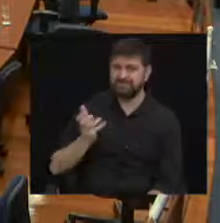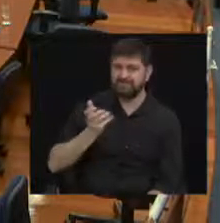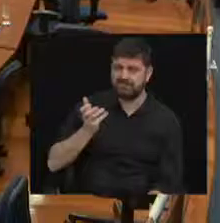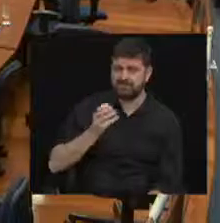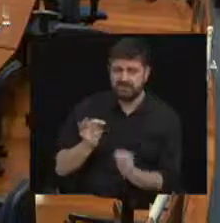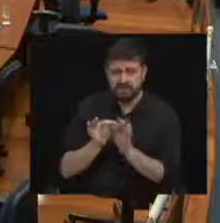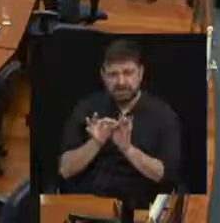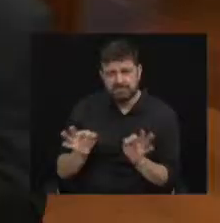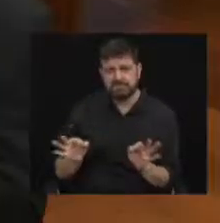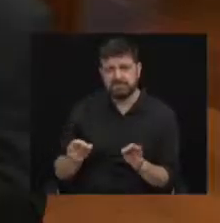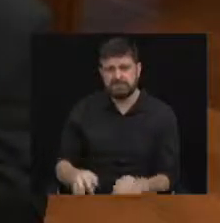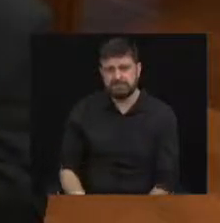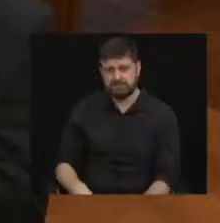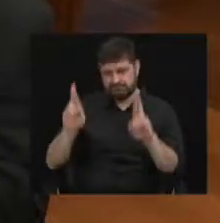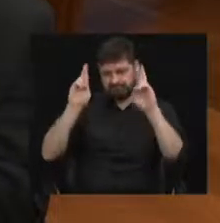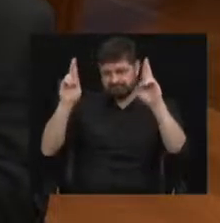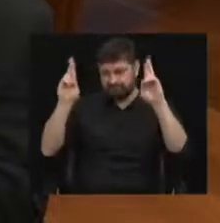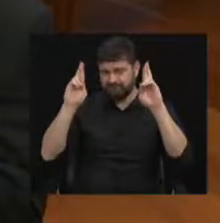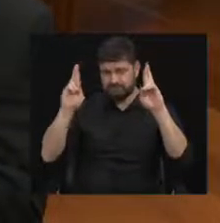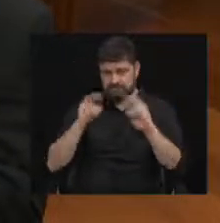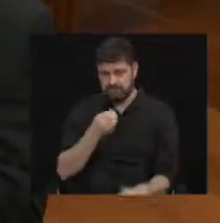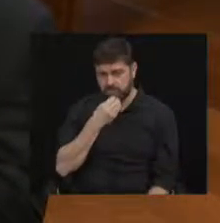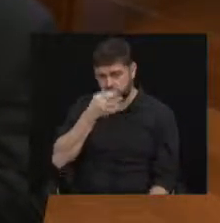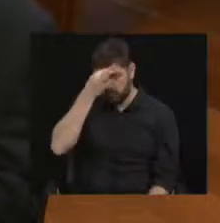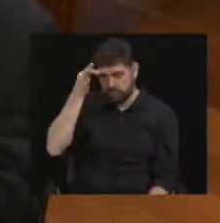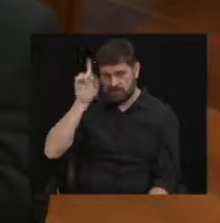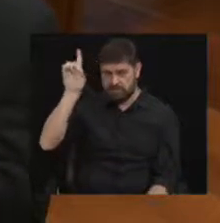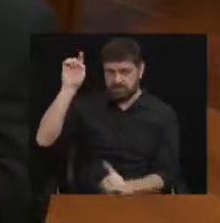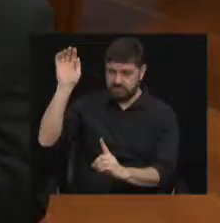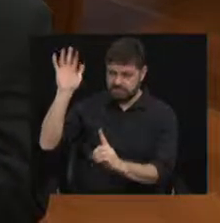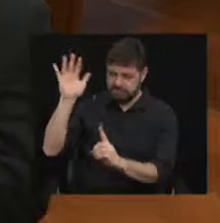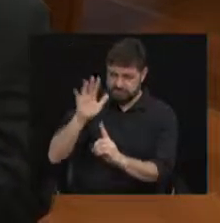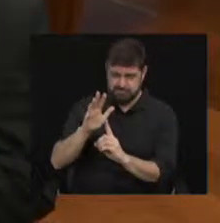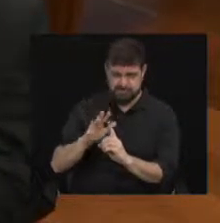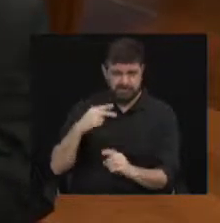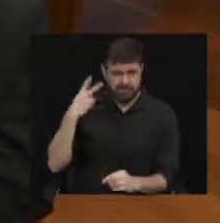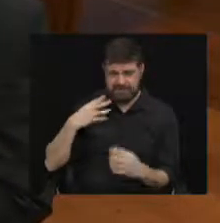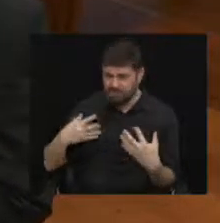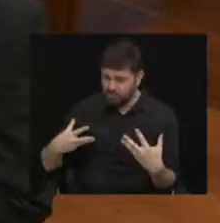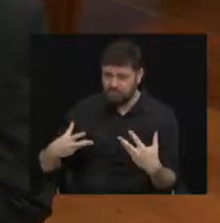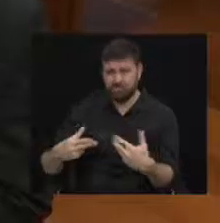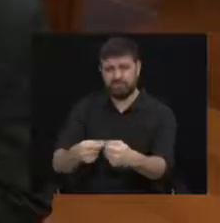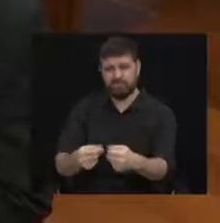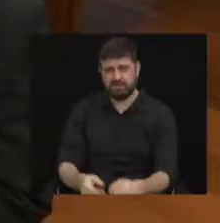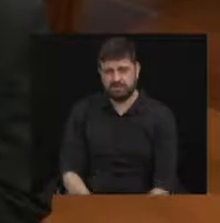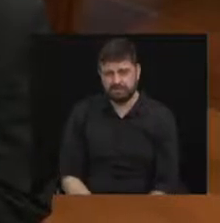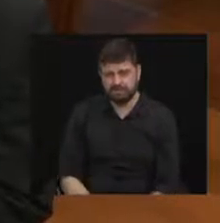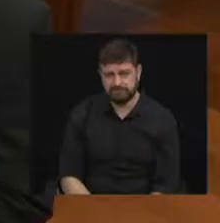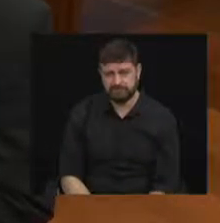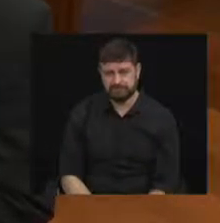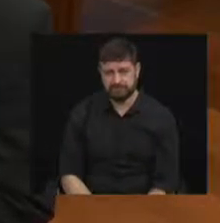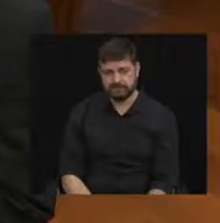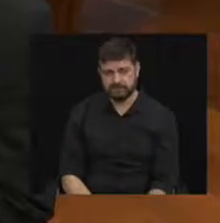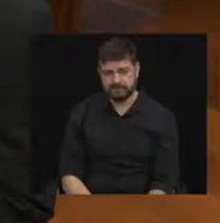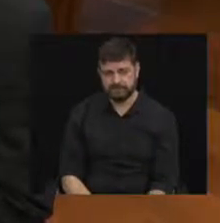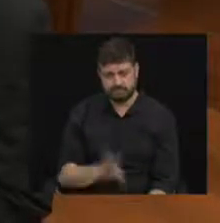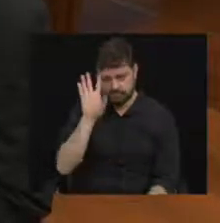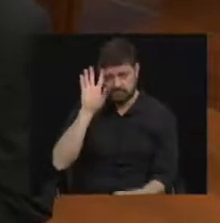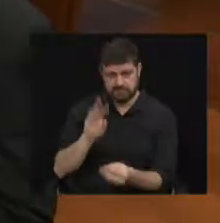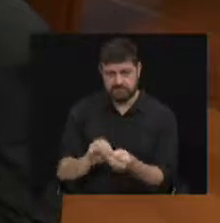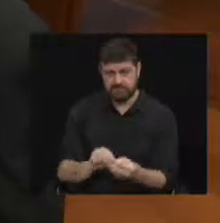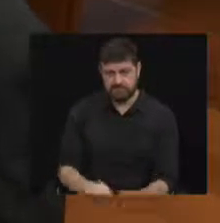Não havendo, eu gostaria que fosse Pois lido não. os inscritos. Pois não, senhor presidente, vereador Cid Ferreira,